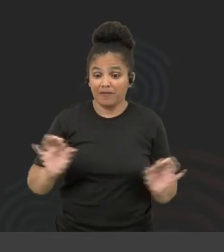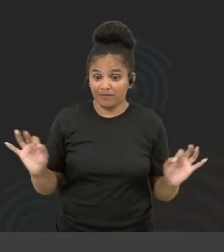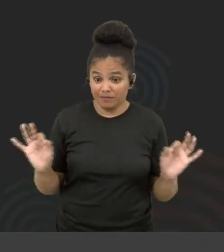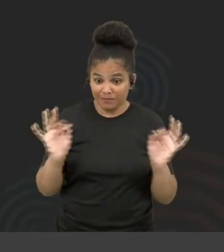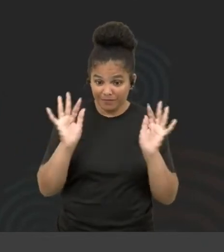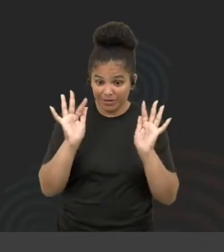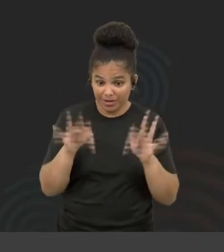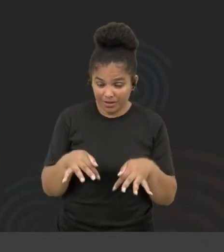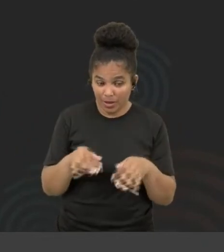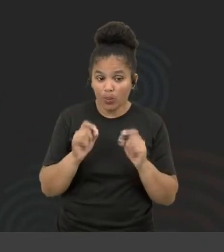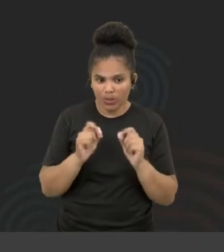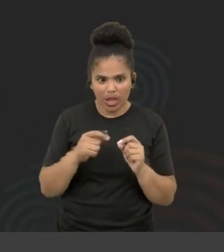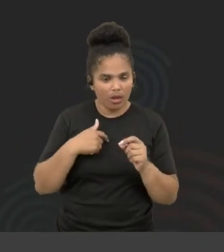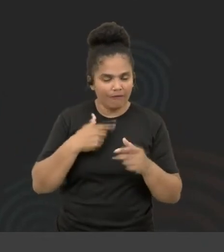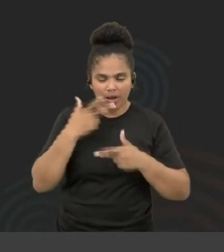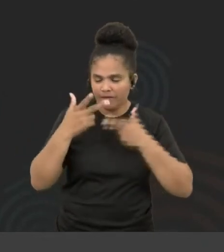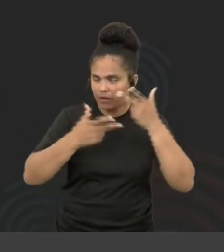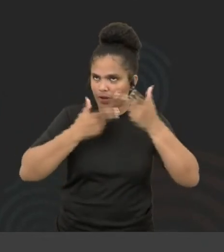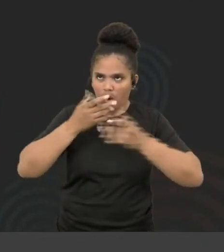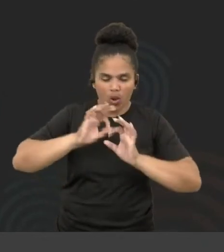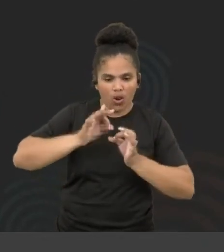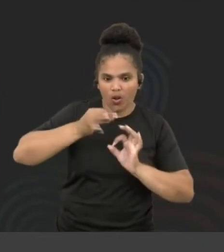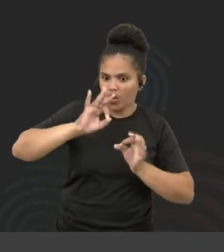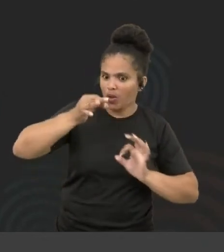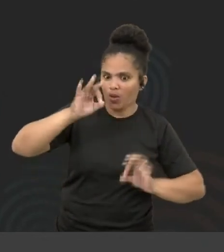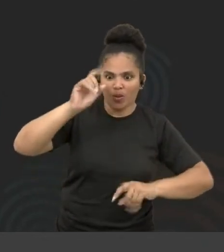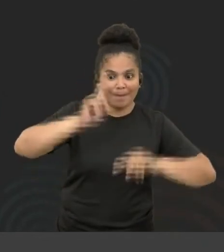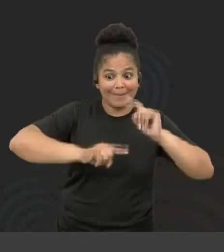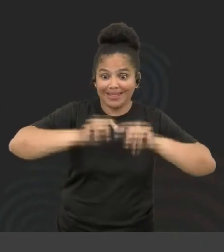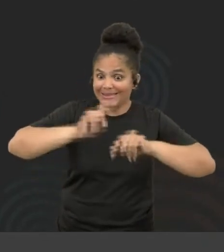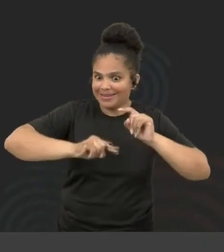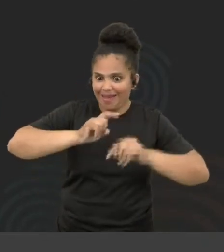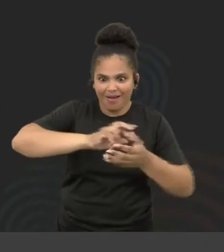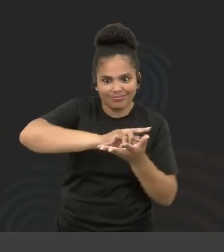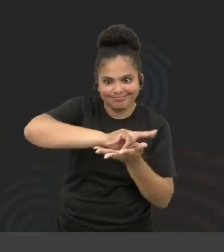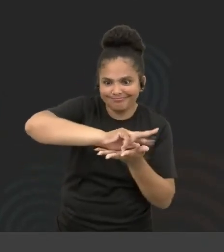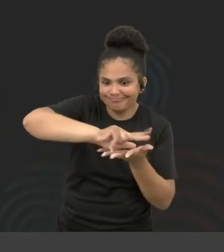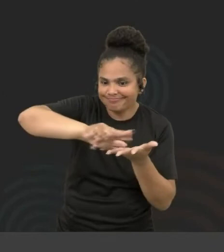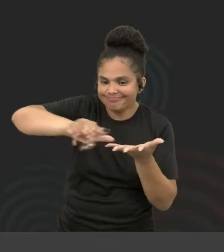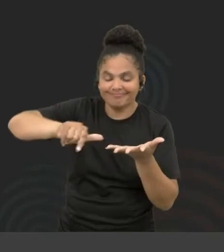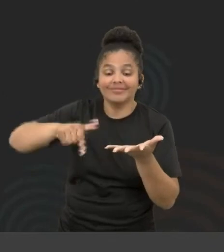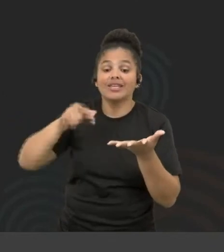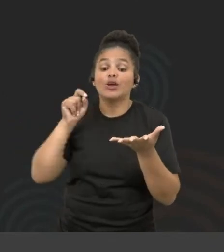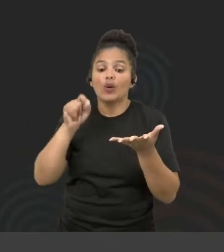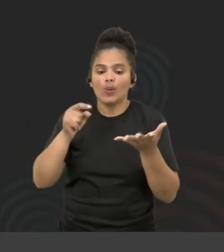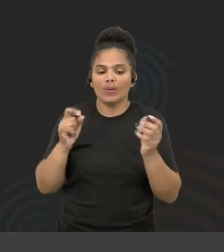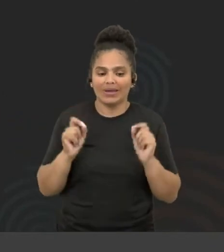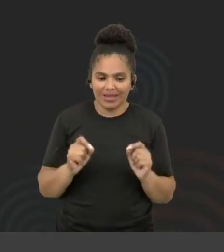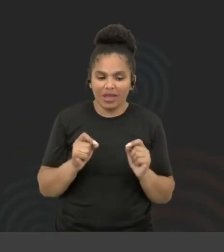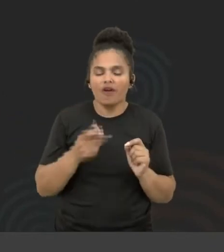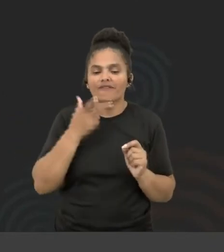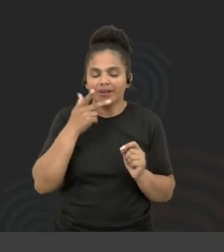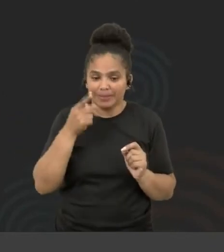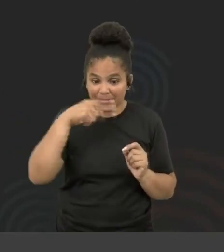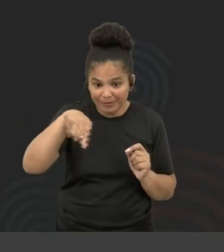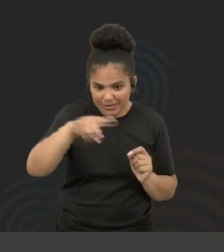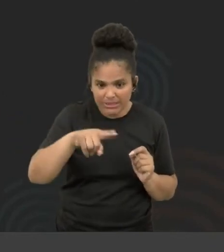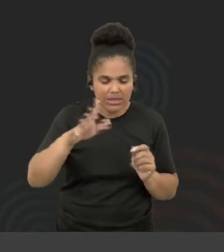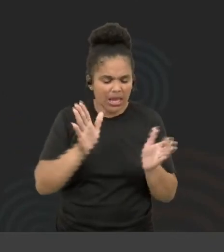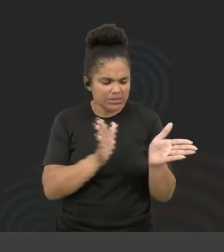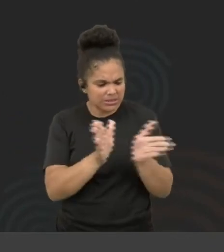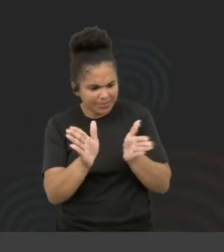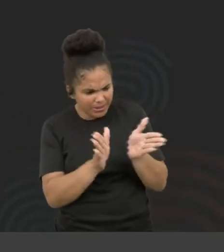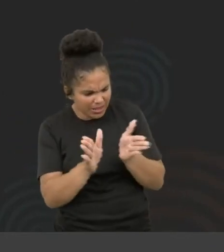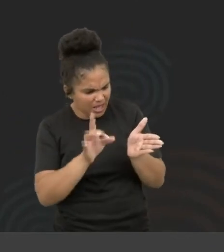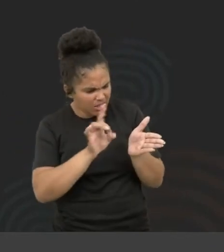falei aqui, eu falei bastante coisa, trouxe bastante material, e eu mostrei para vocês que acessibilidade não é uma